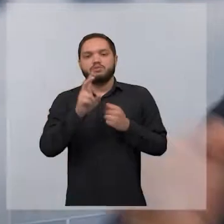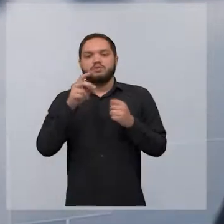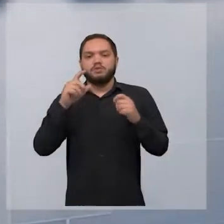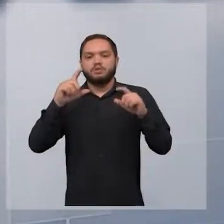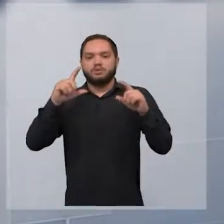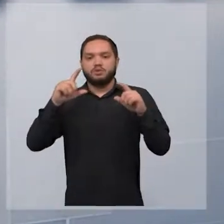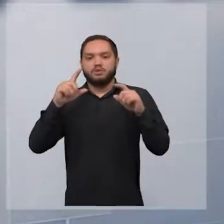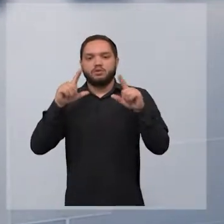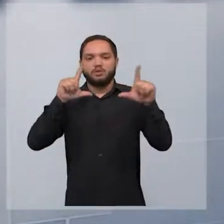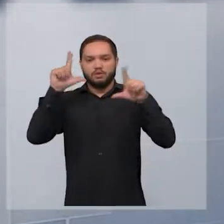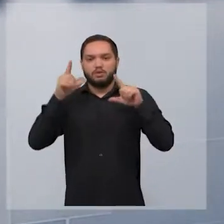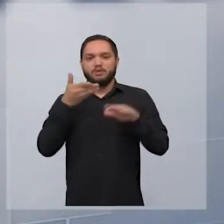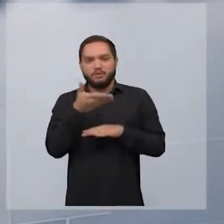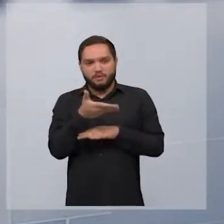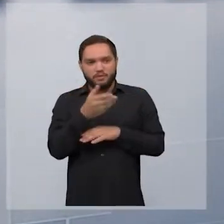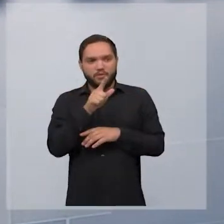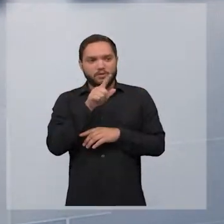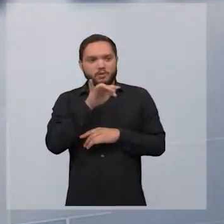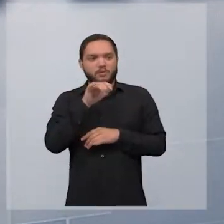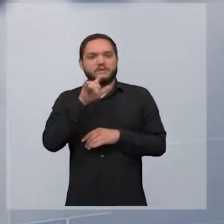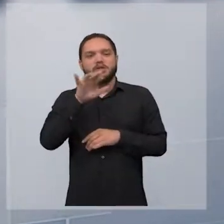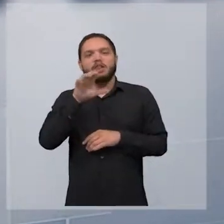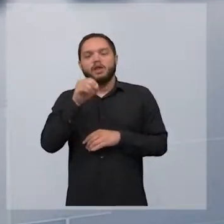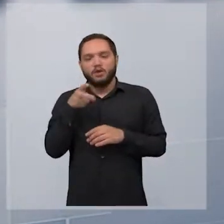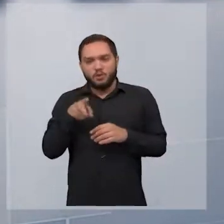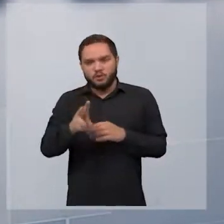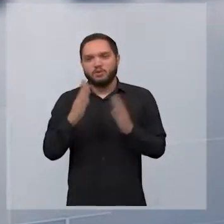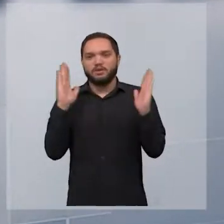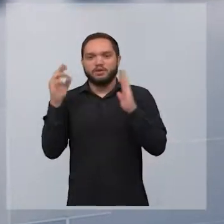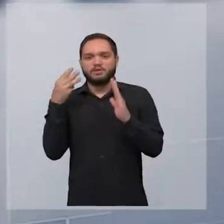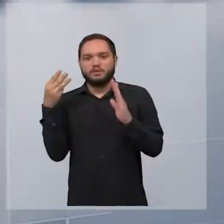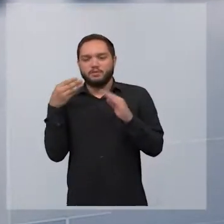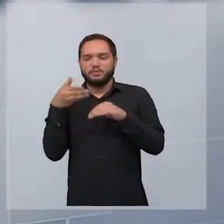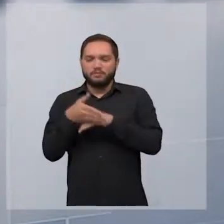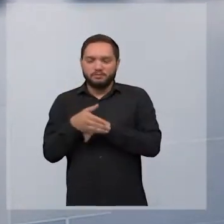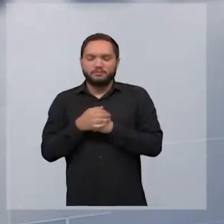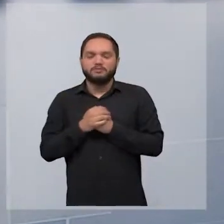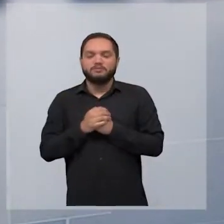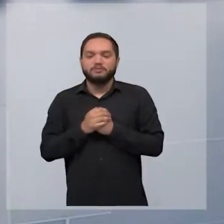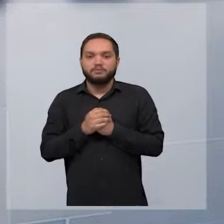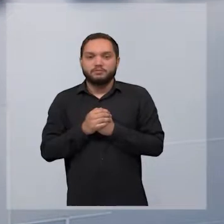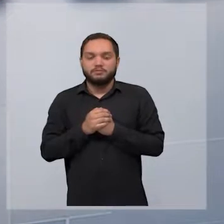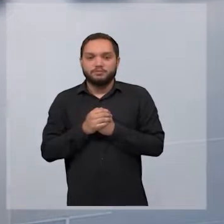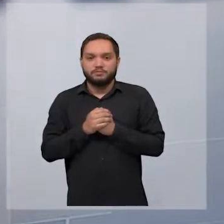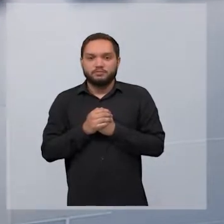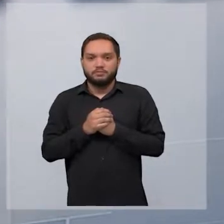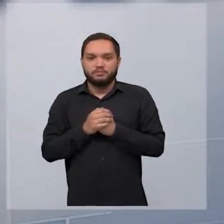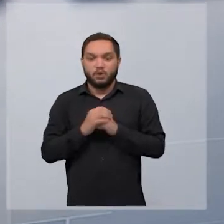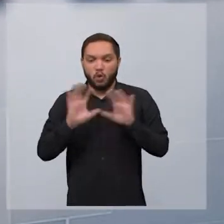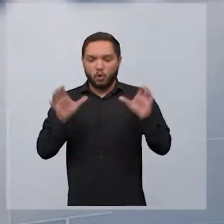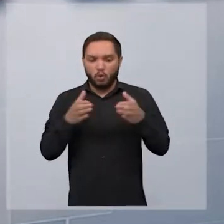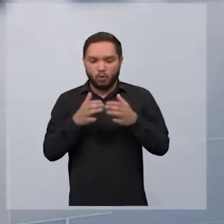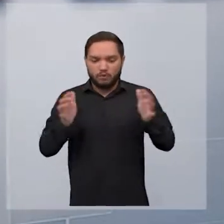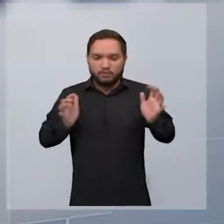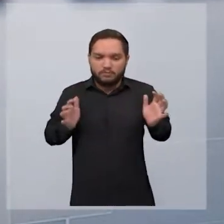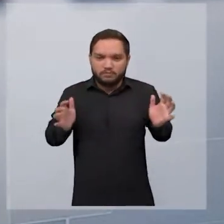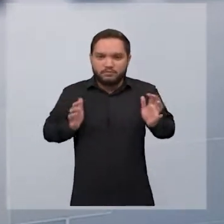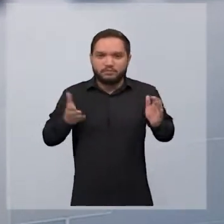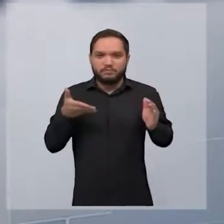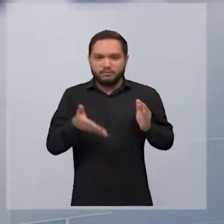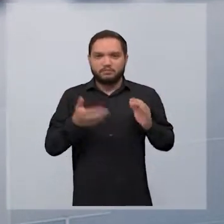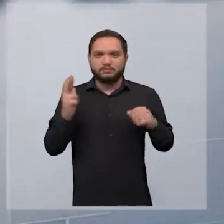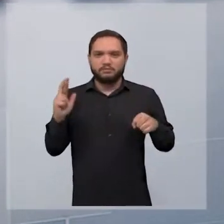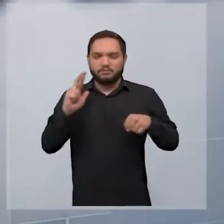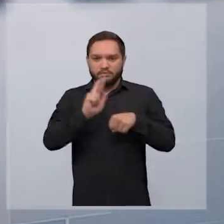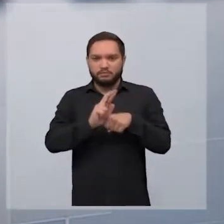que é o Luiz Cláudio, que vai participar aqui. E se essa nossa elite tacanha, que está representada, se